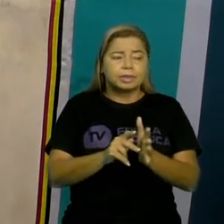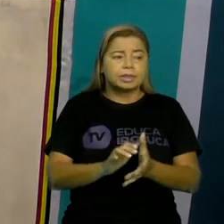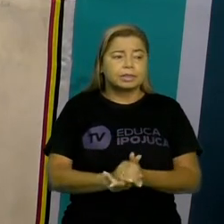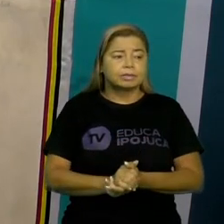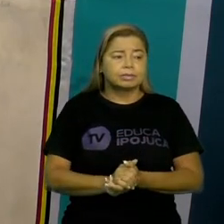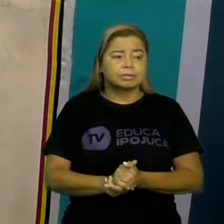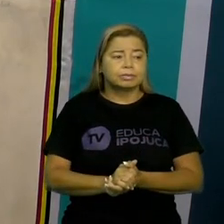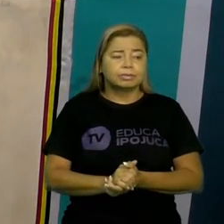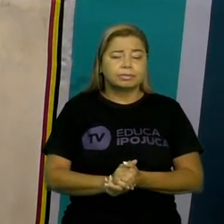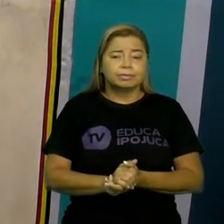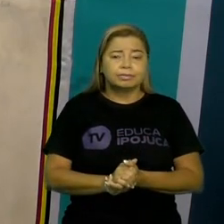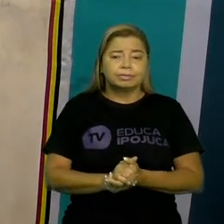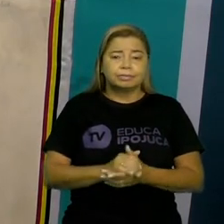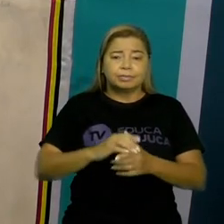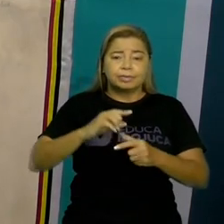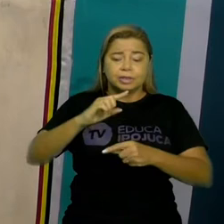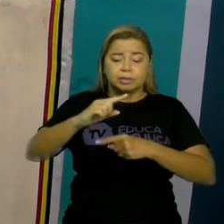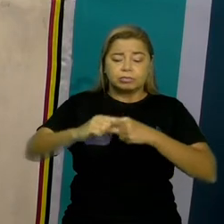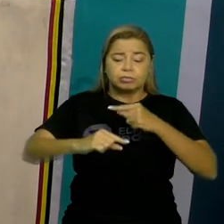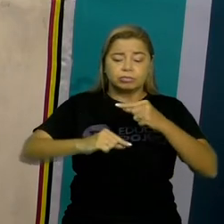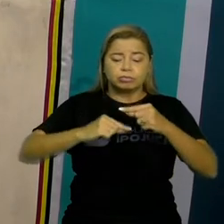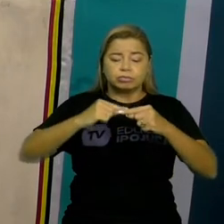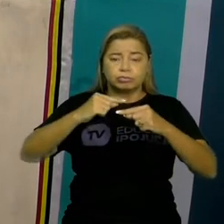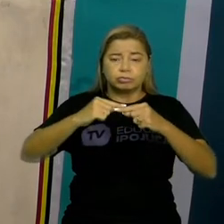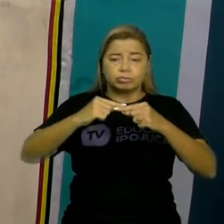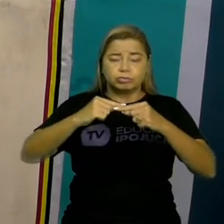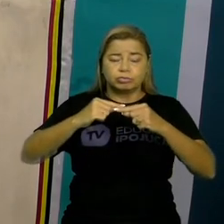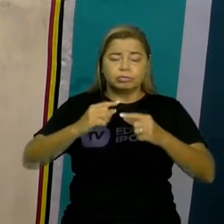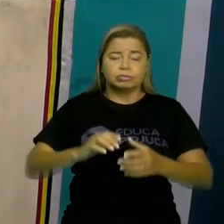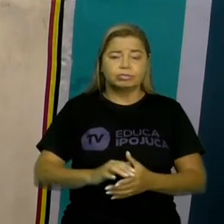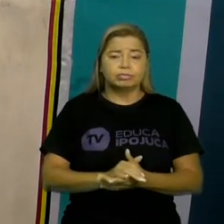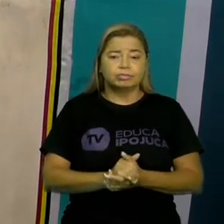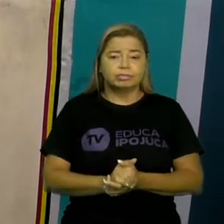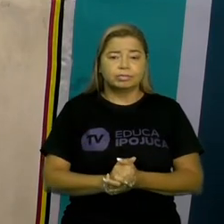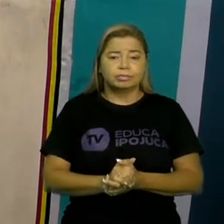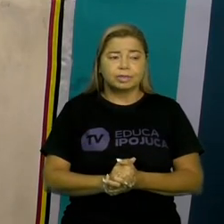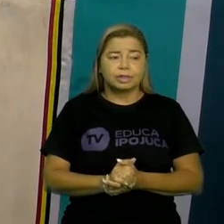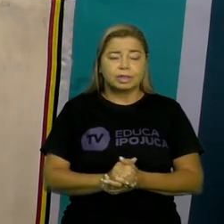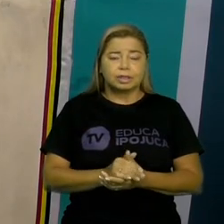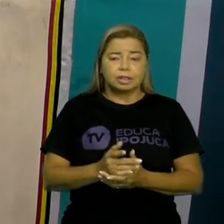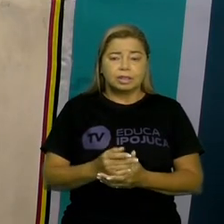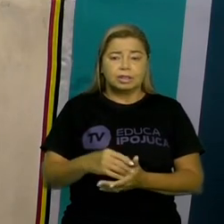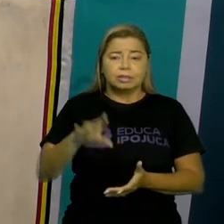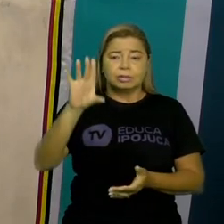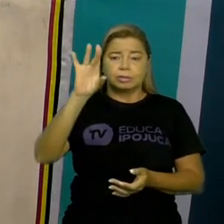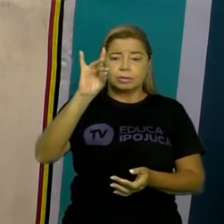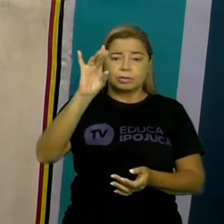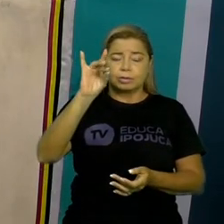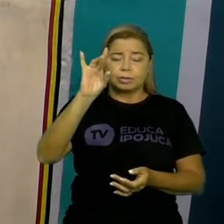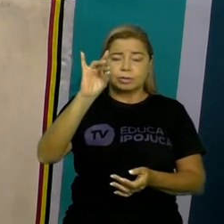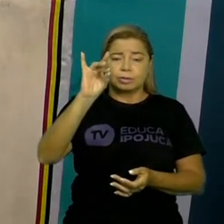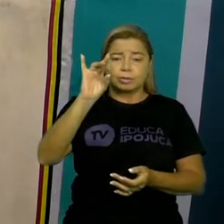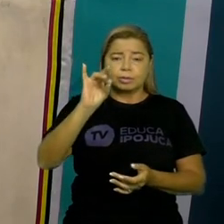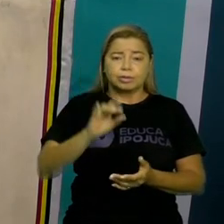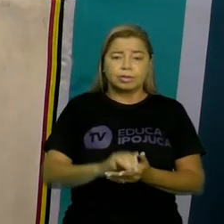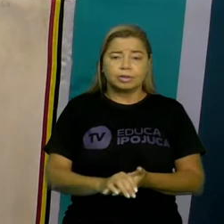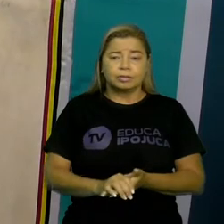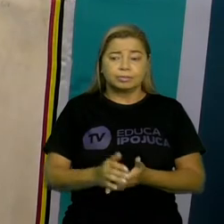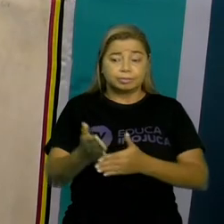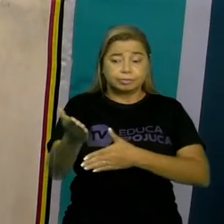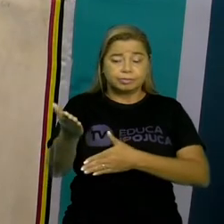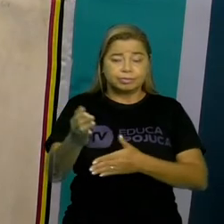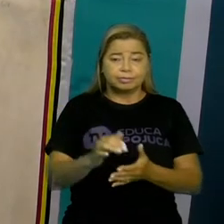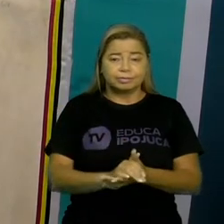ó, uma argolinha, tá certo? Vocês passem cola aí na casinha de vocês e vão